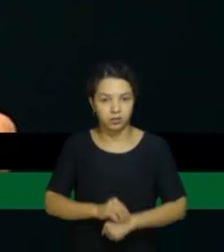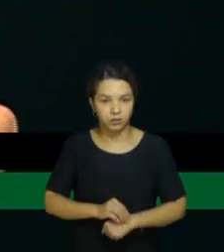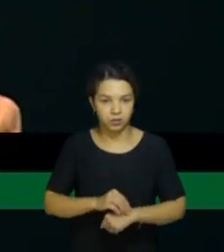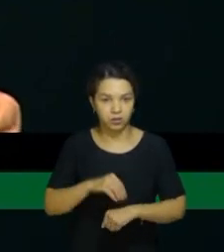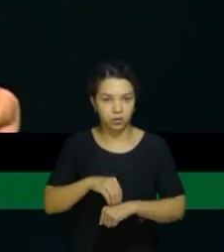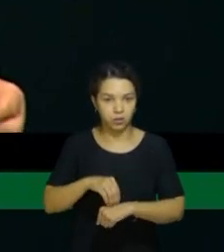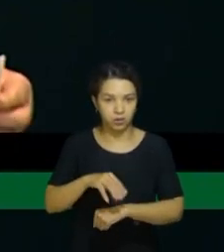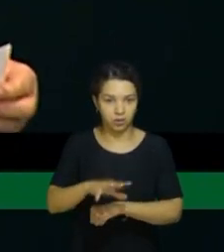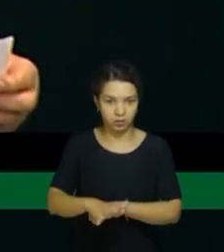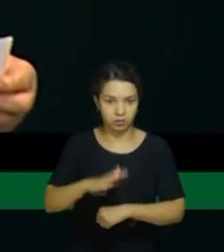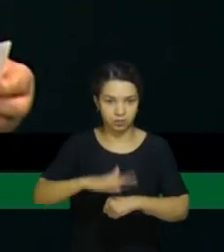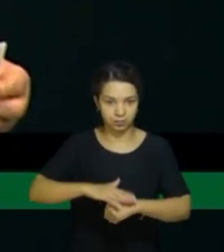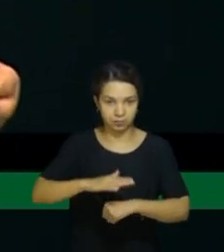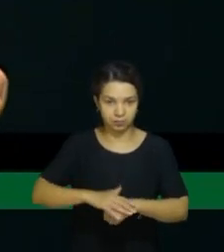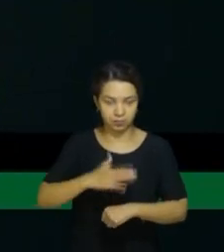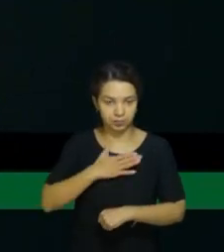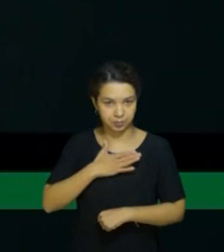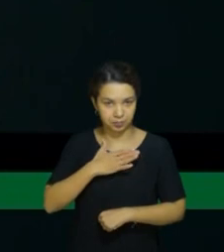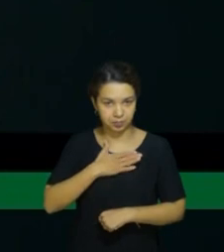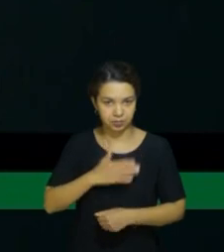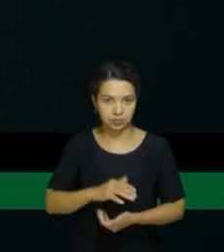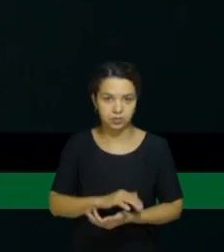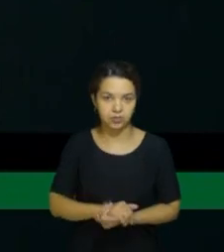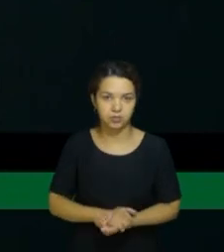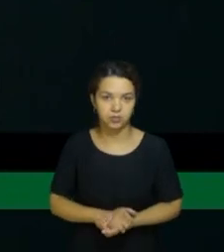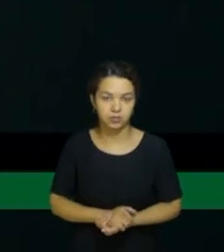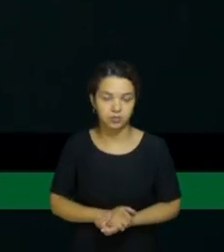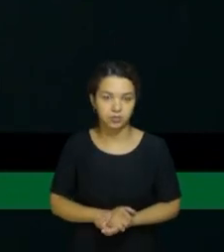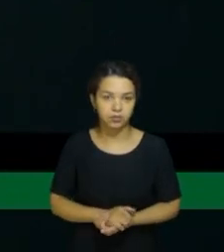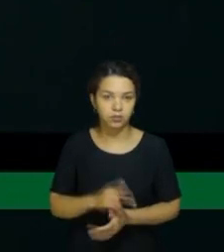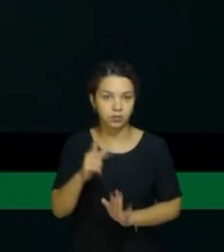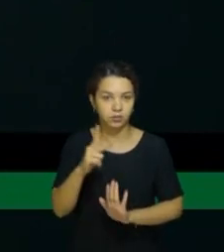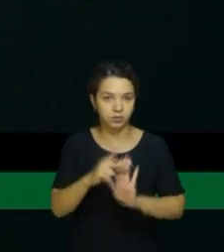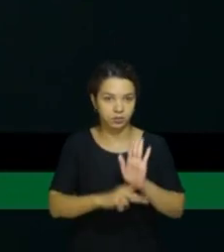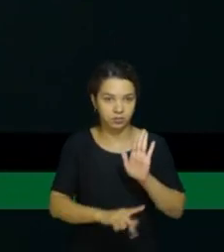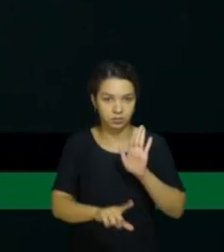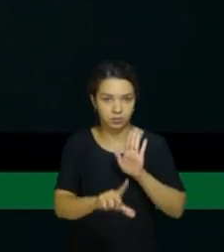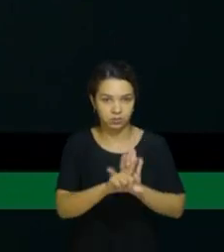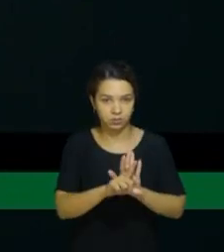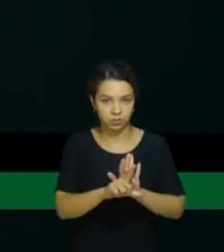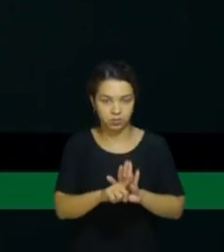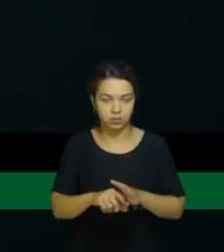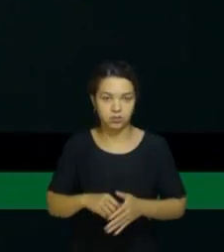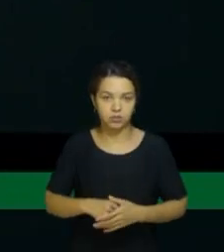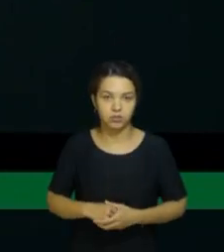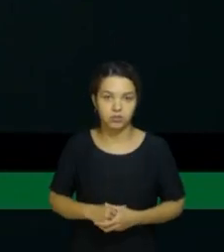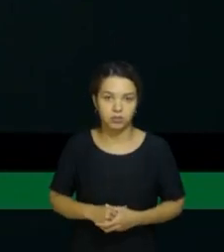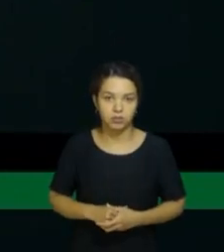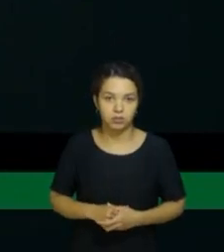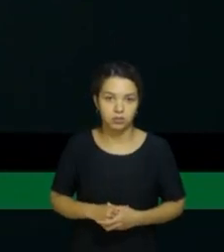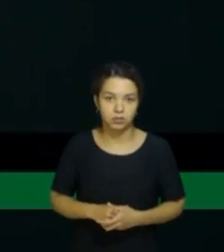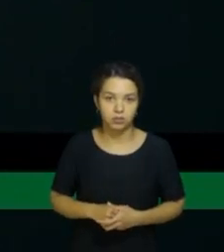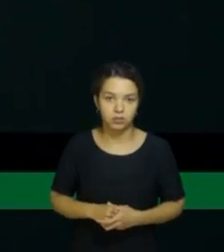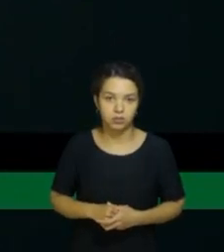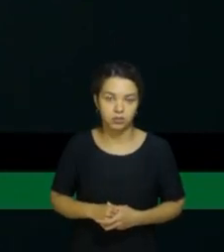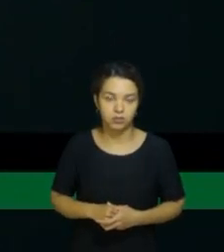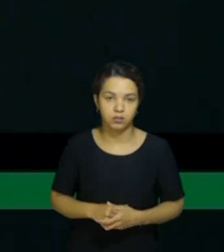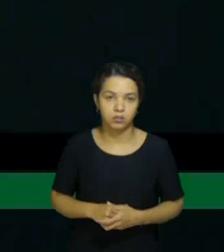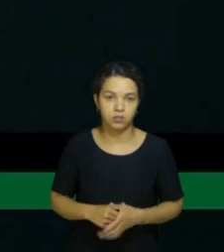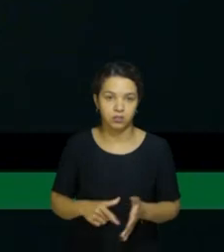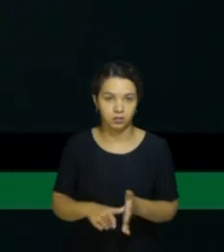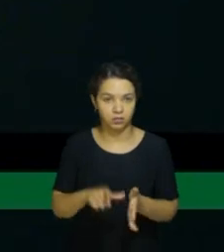de minha autoria de um projeto de lei mesmo antes